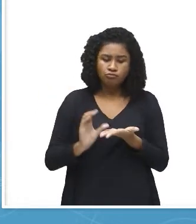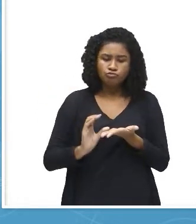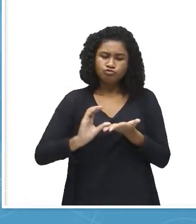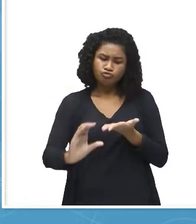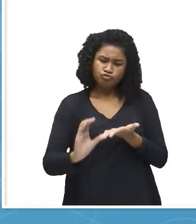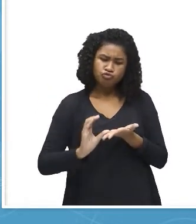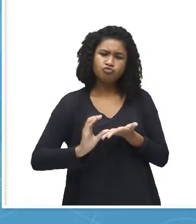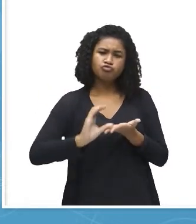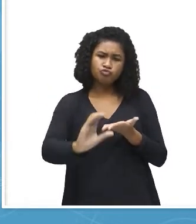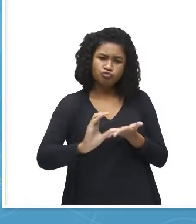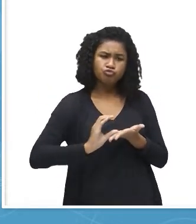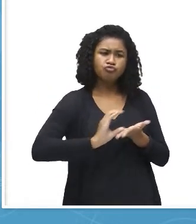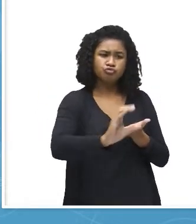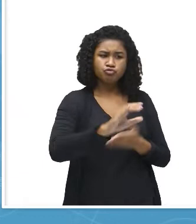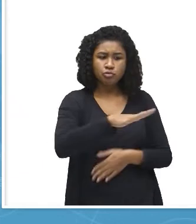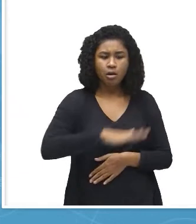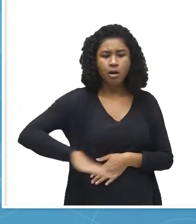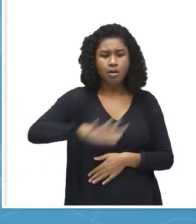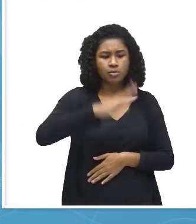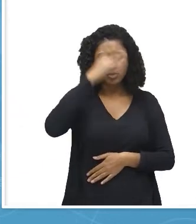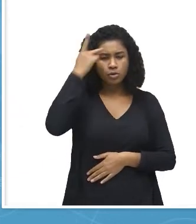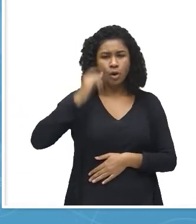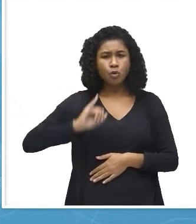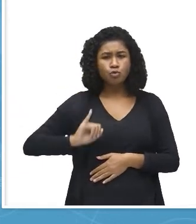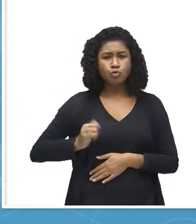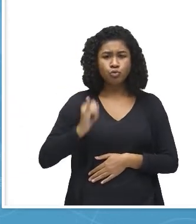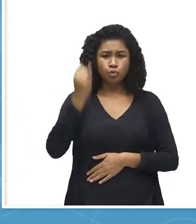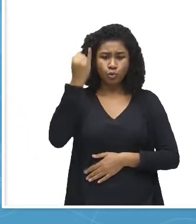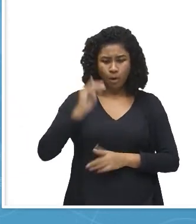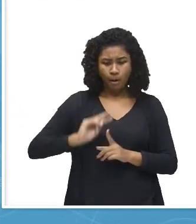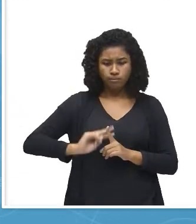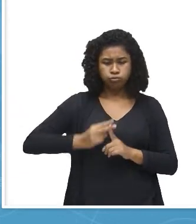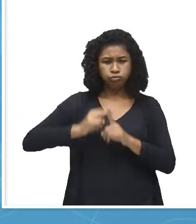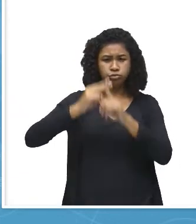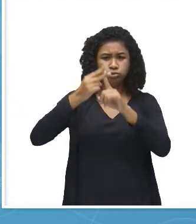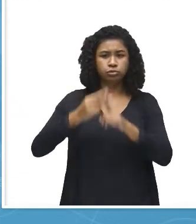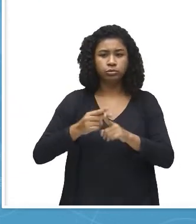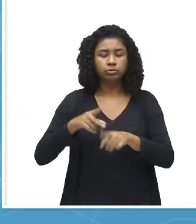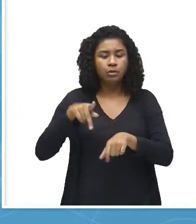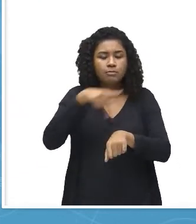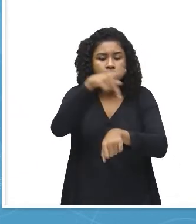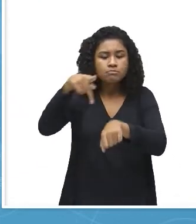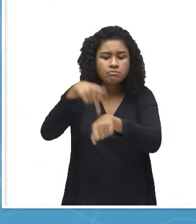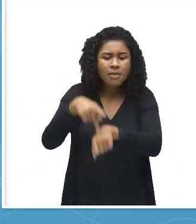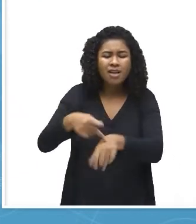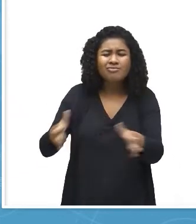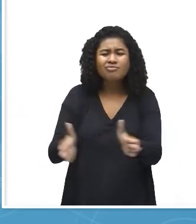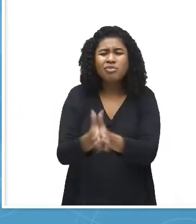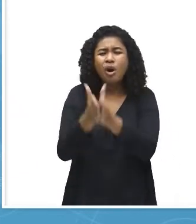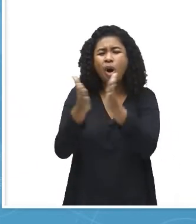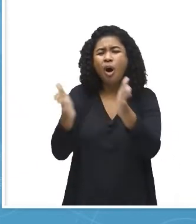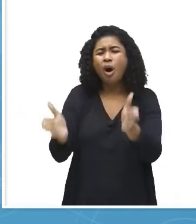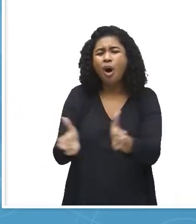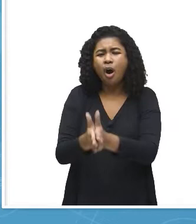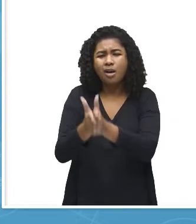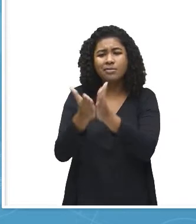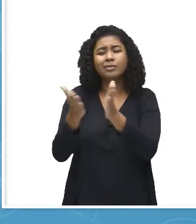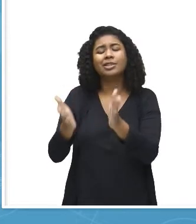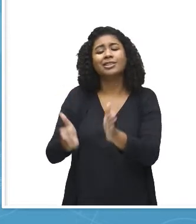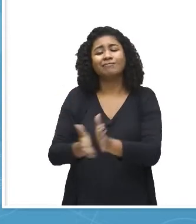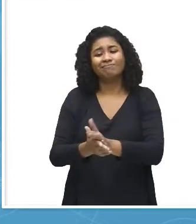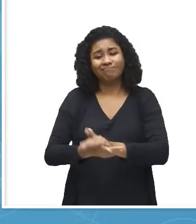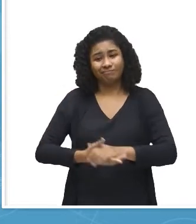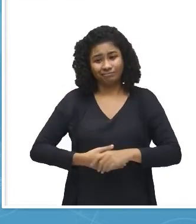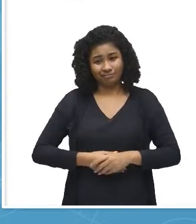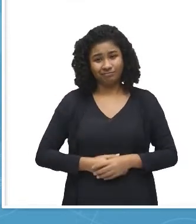altos, principalmente a países pobres. Vamos refletir um pouquinho, vamos pensar um pouquinho. Professor,